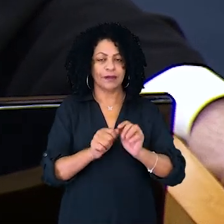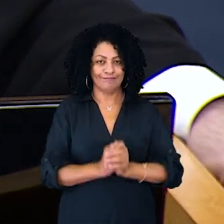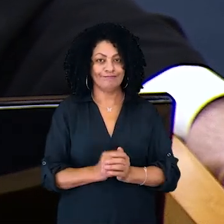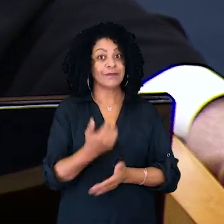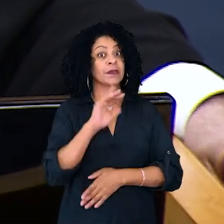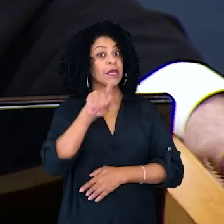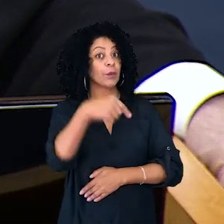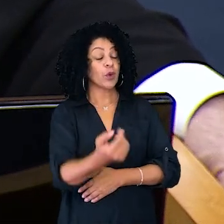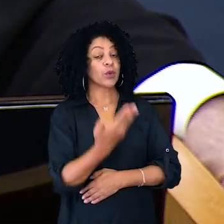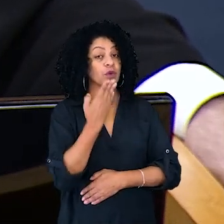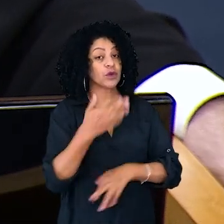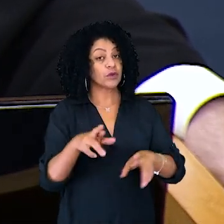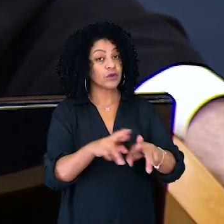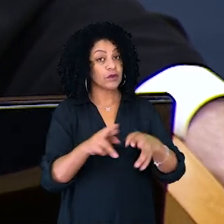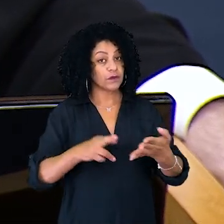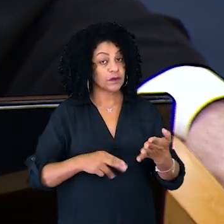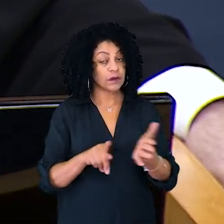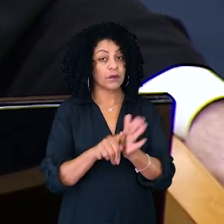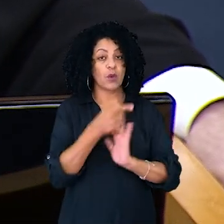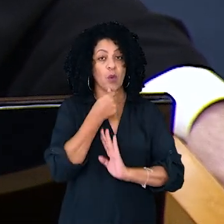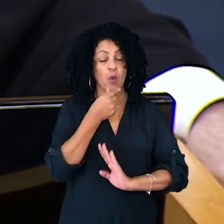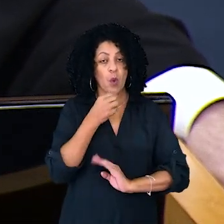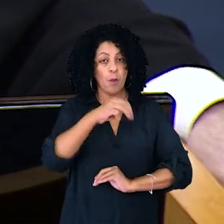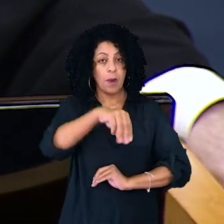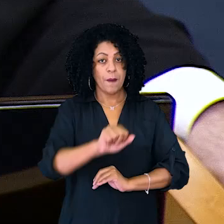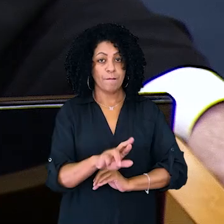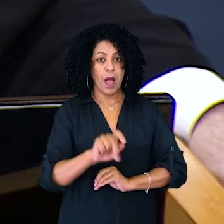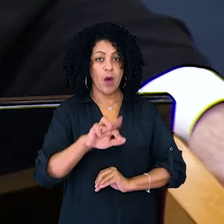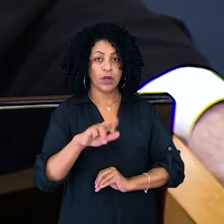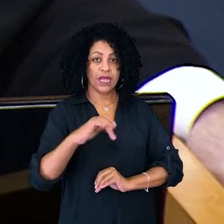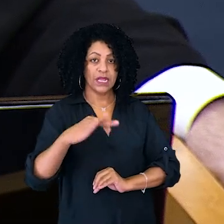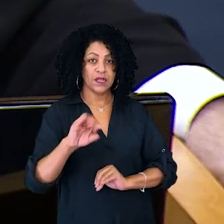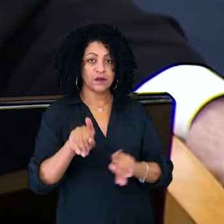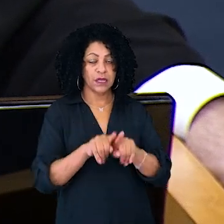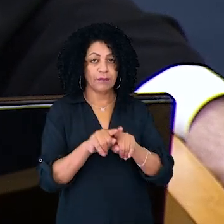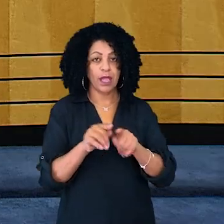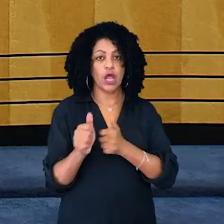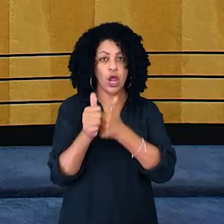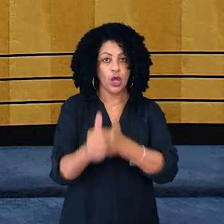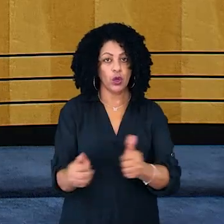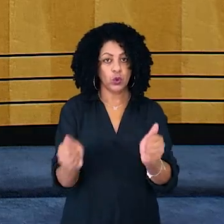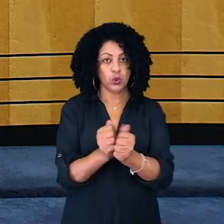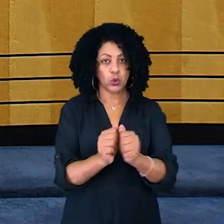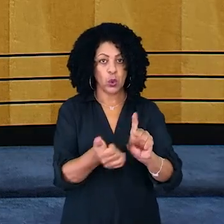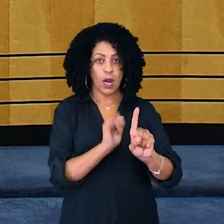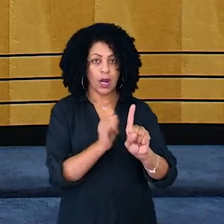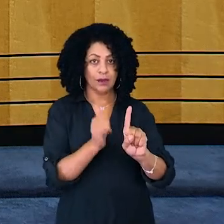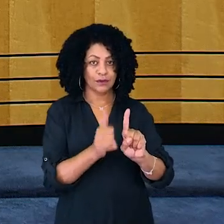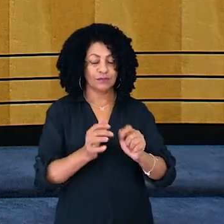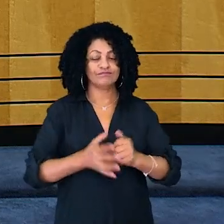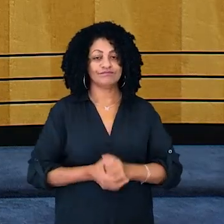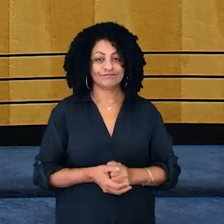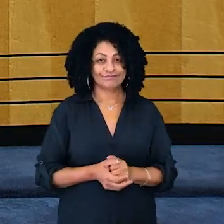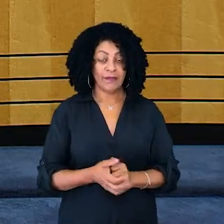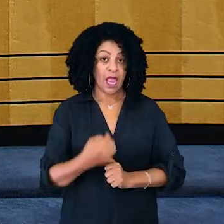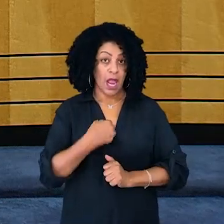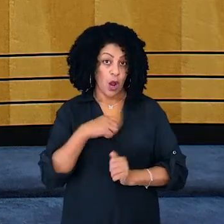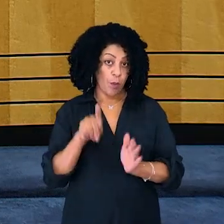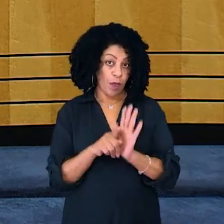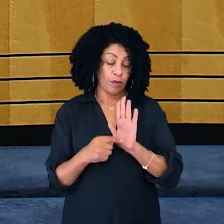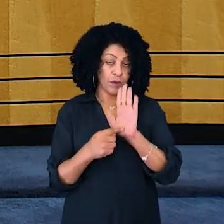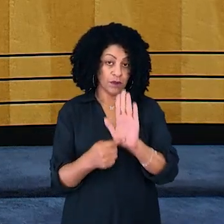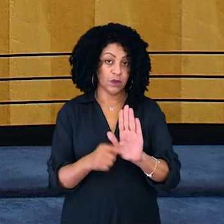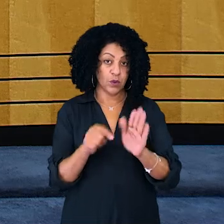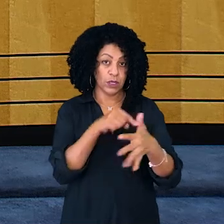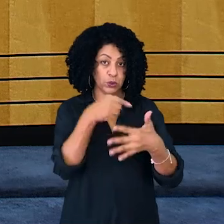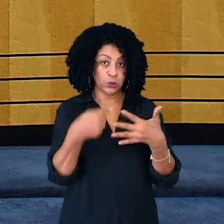vista regimental, o ministro Maurício Godinho Delgado acompanhou o voto do relator. Isso é uma conduta antissindical. Então, eu